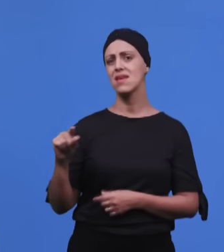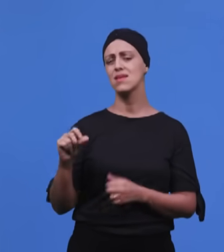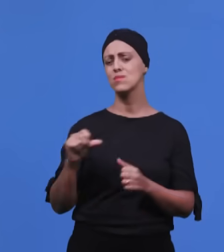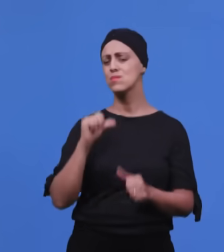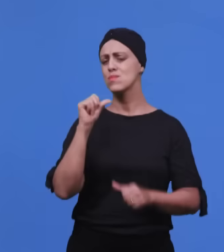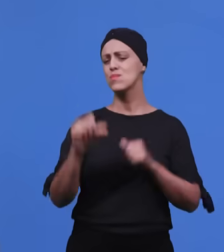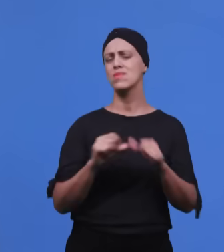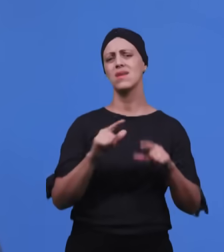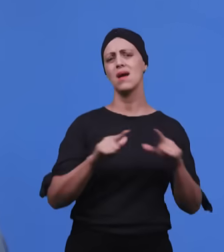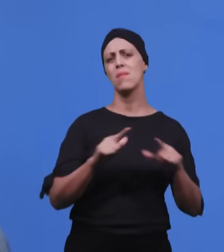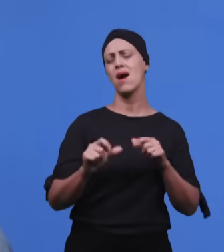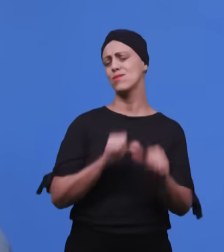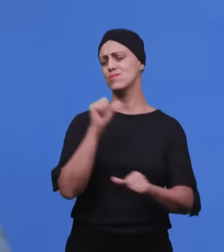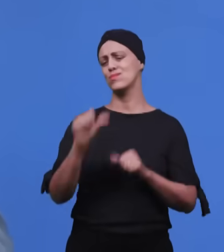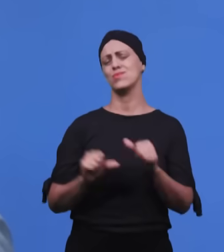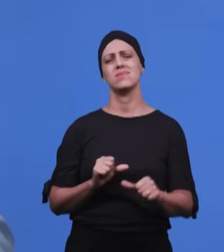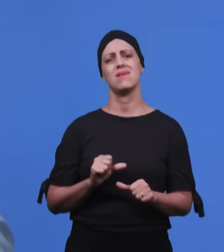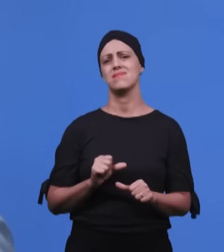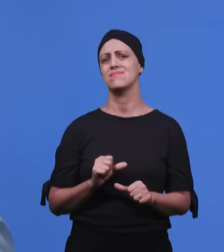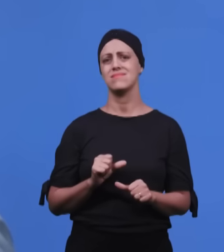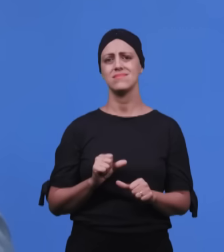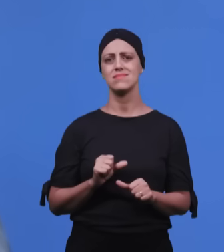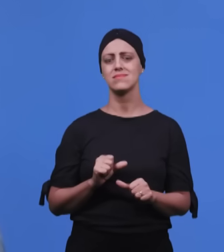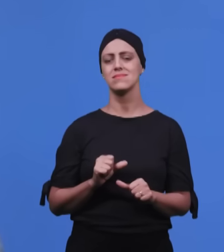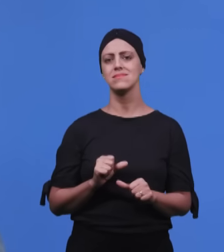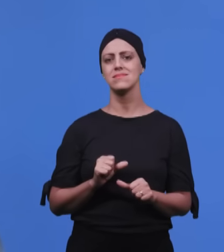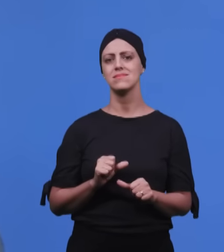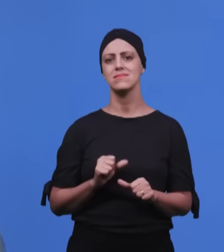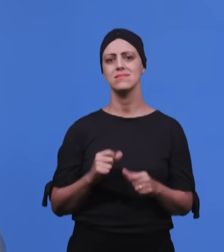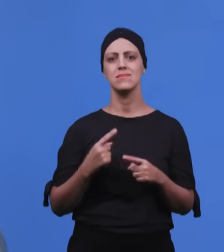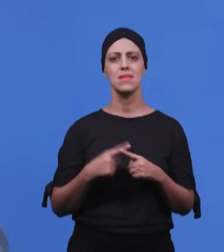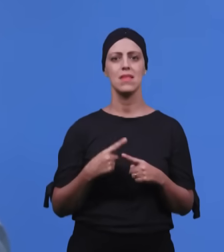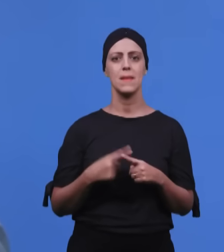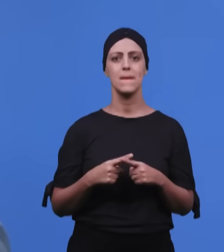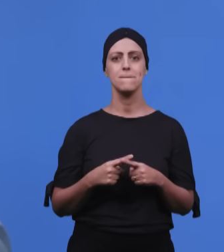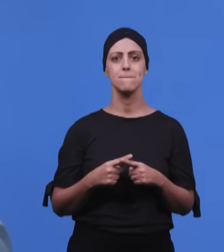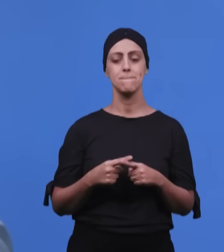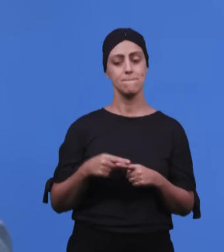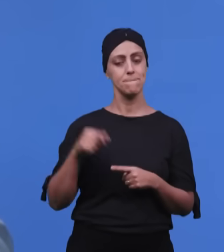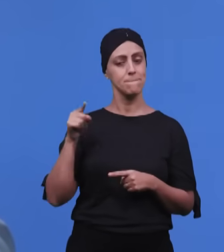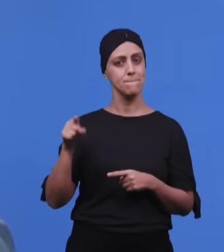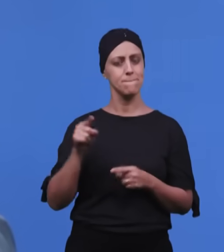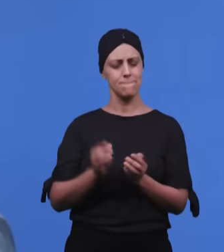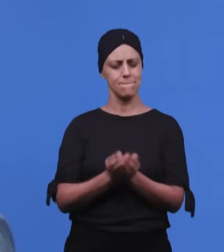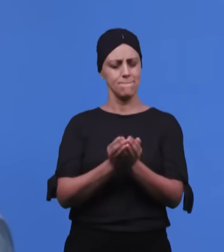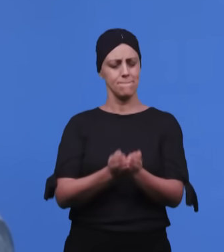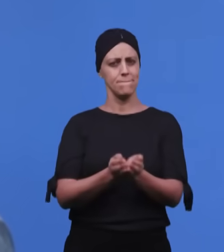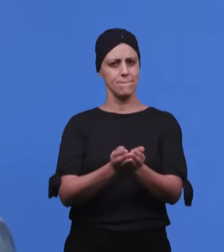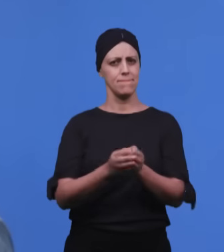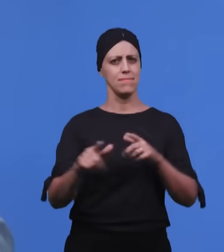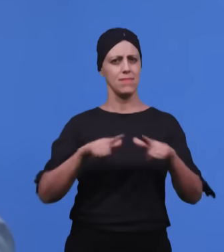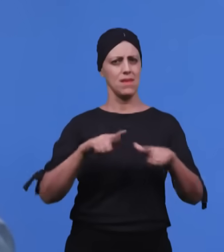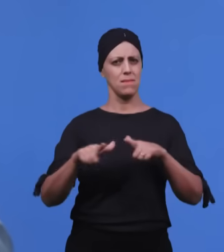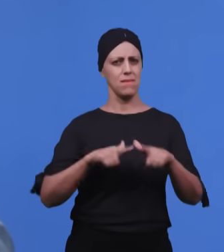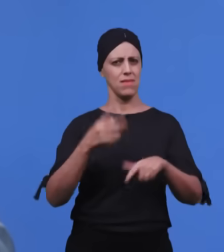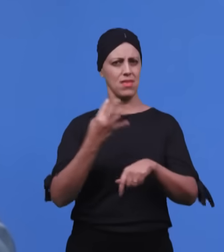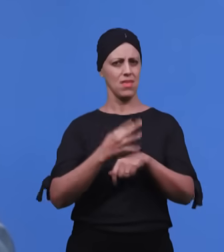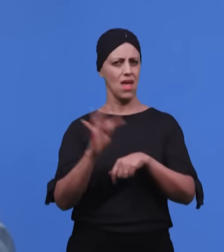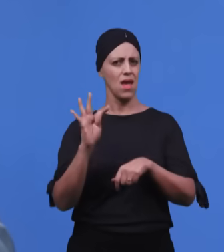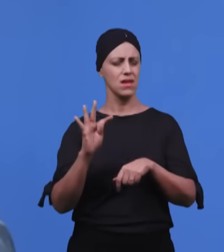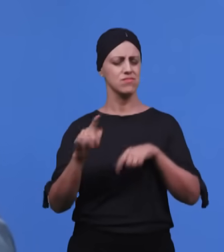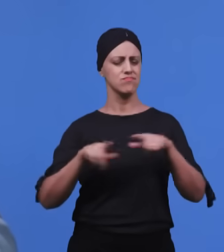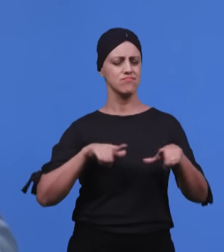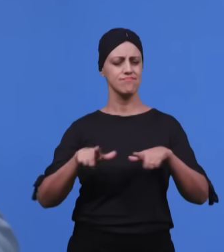mudasse de emprego ele queria mudar de emprego porque ele tinha dentro da plataforma ele tinha uma função técnica